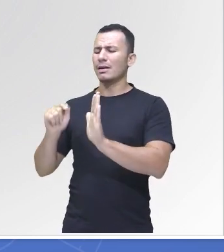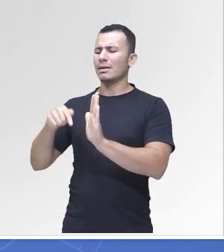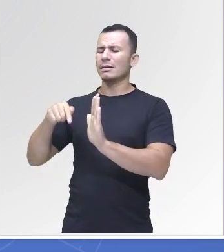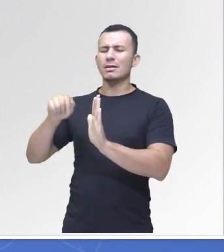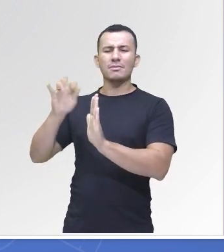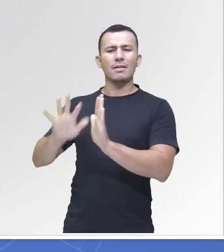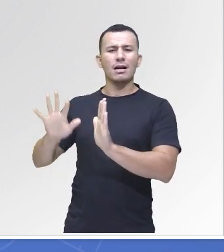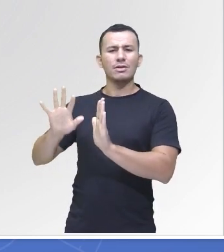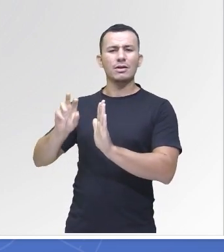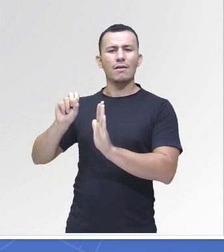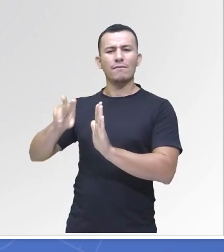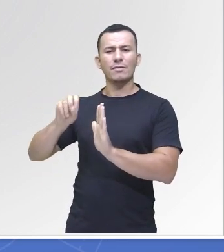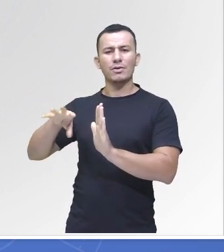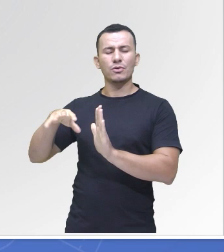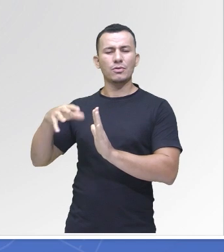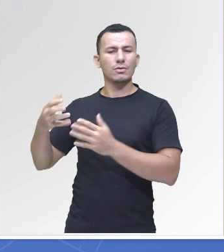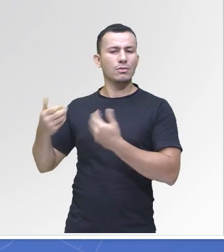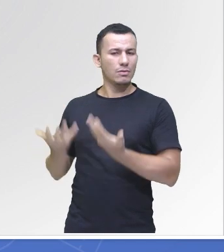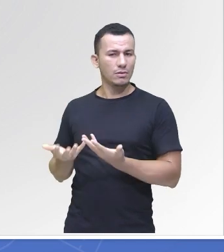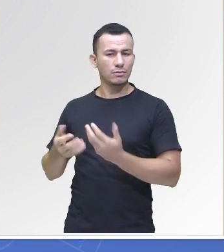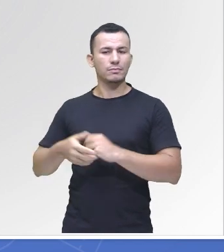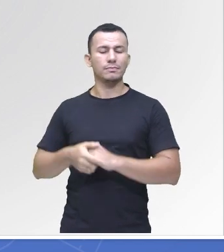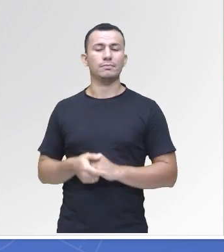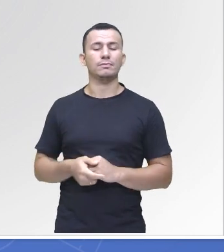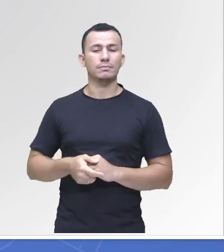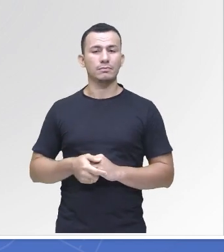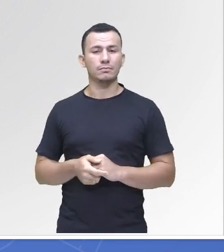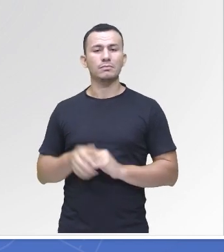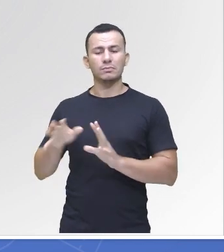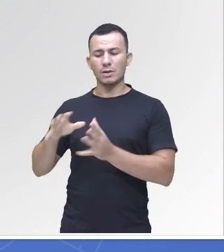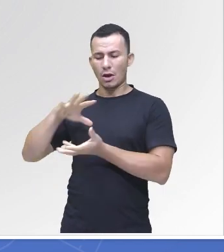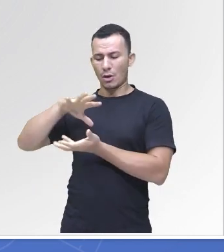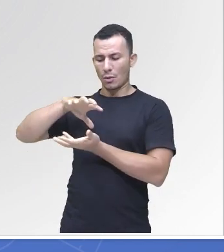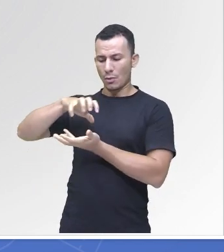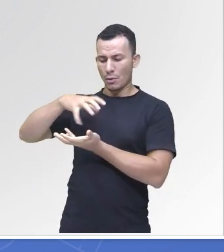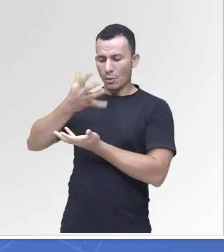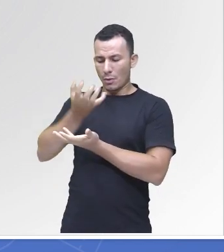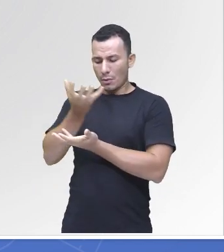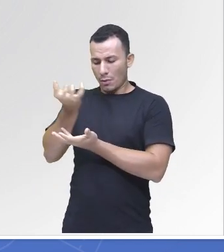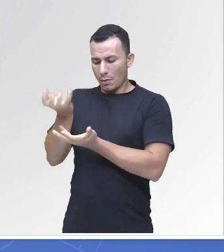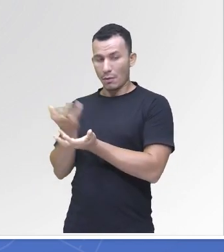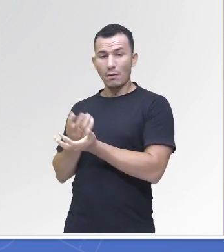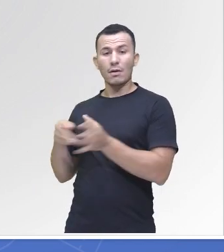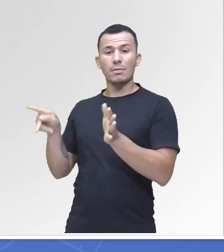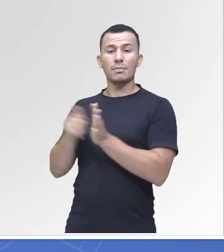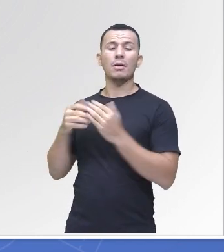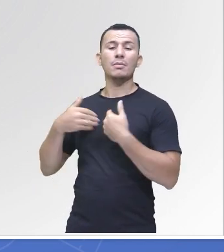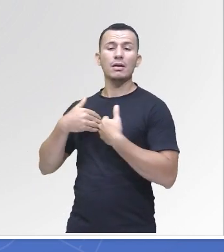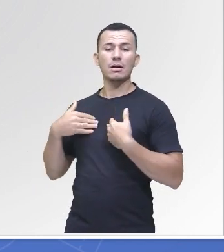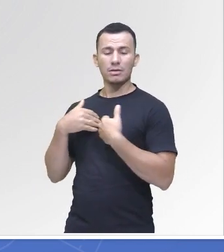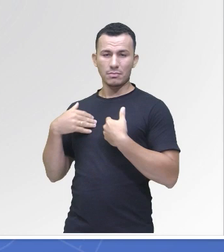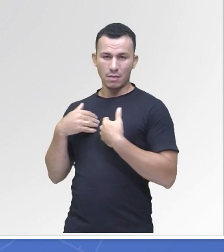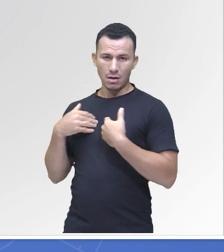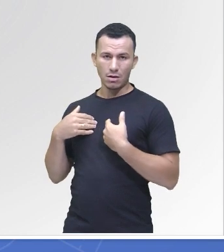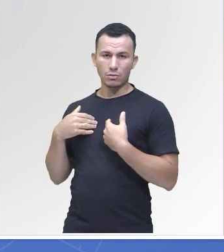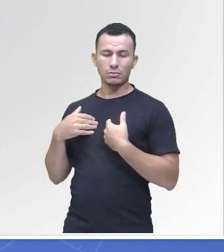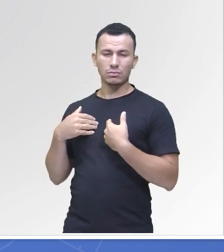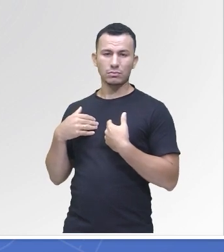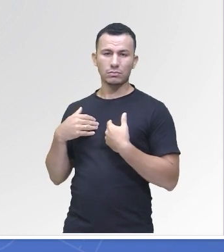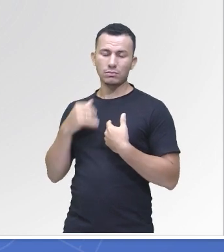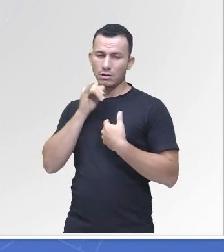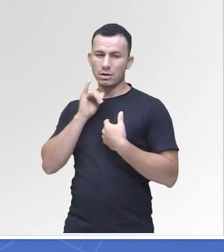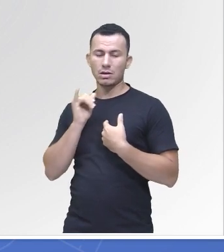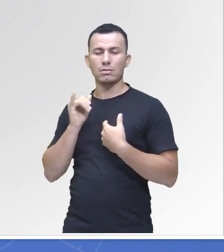vírus. E olha só, né, eles são parasitas, principalmente de animais, né, quando ele parasita ali